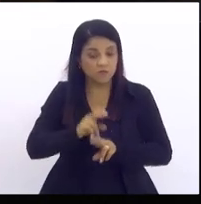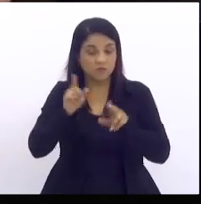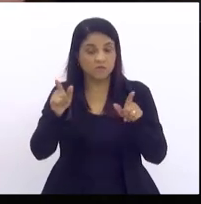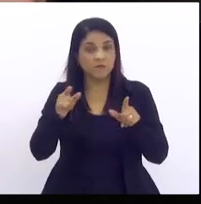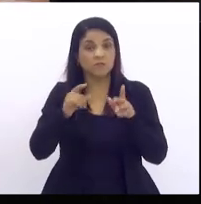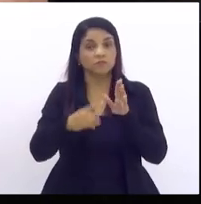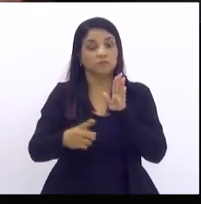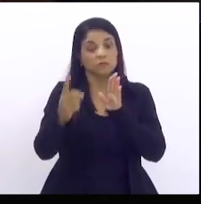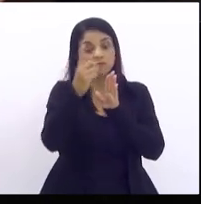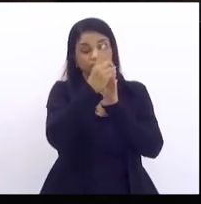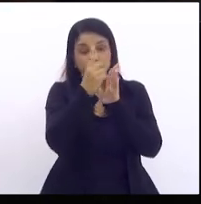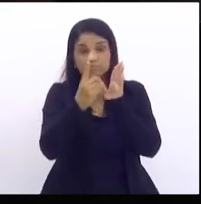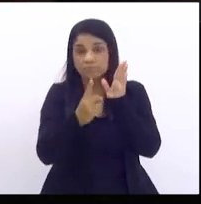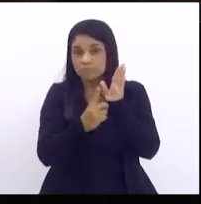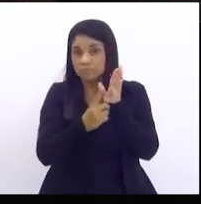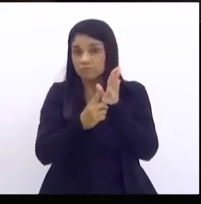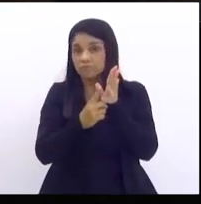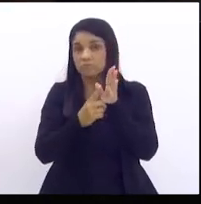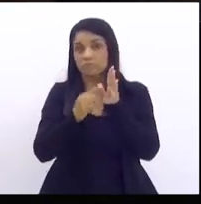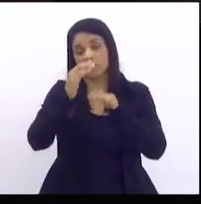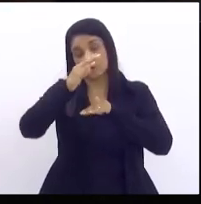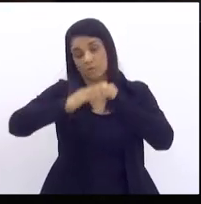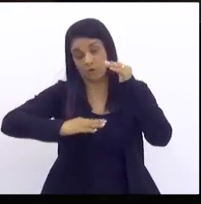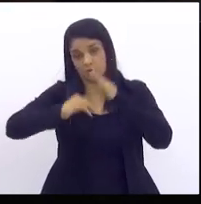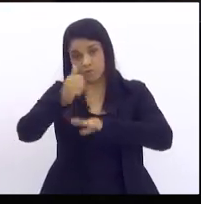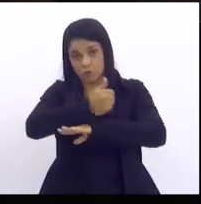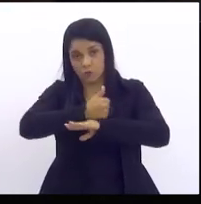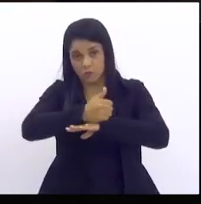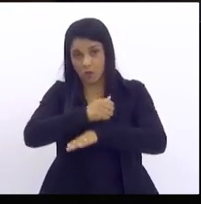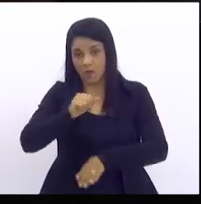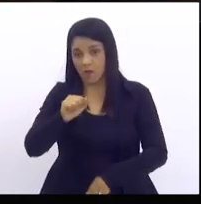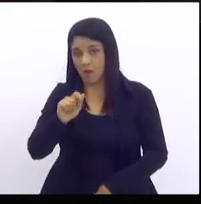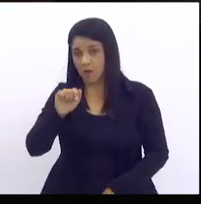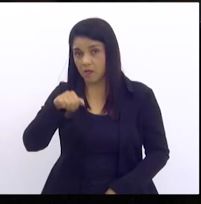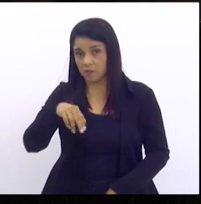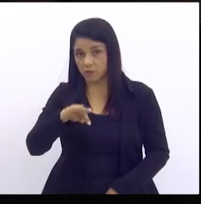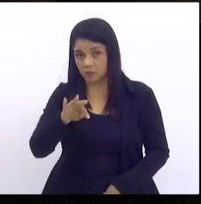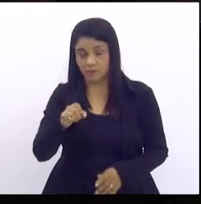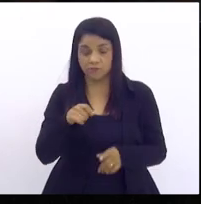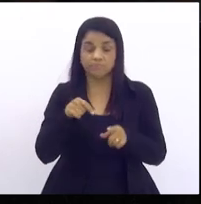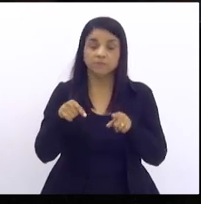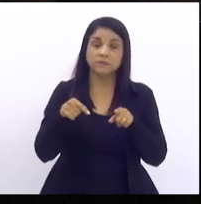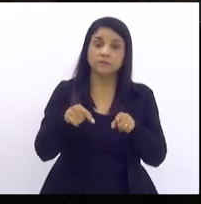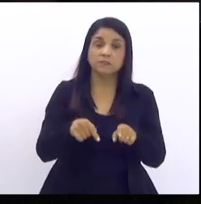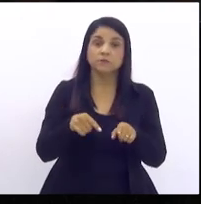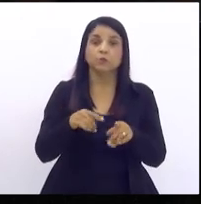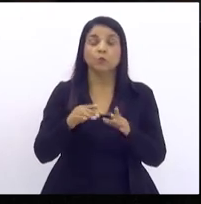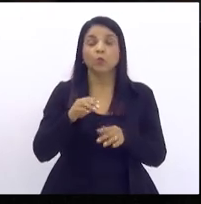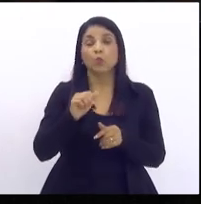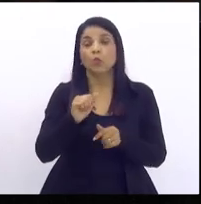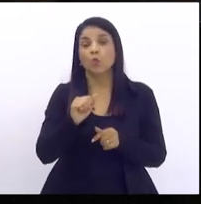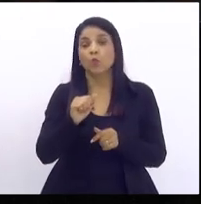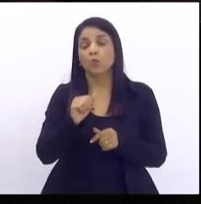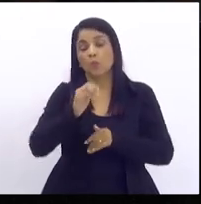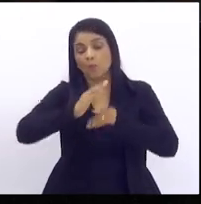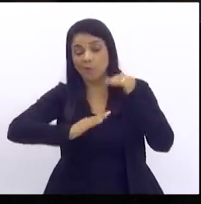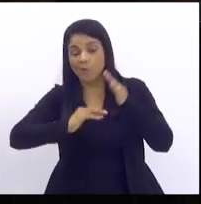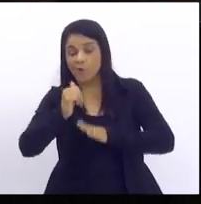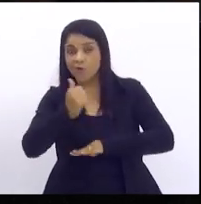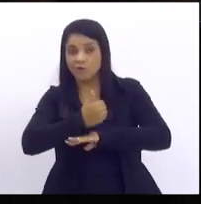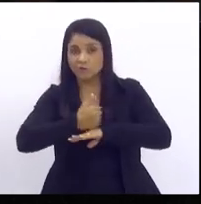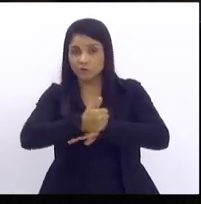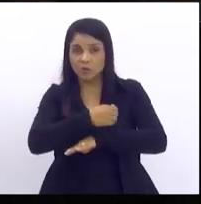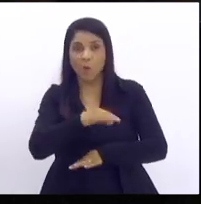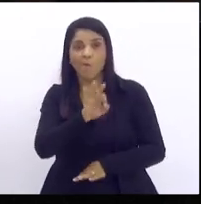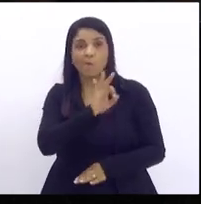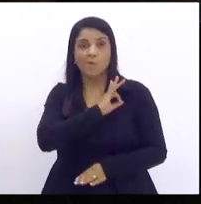agente da segurança pública cabe fazer as blitz de segurança pública, que é relativa se o